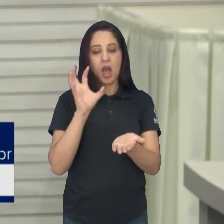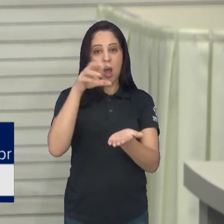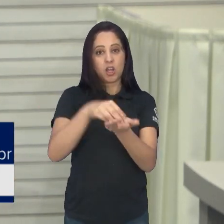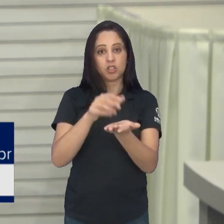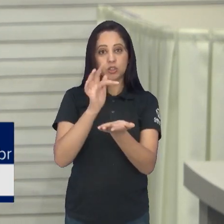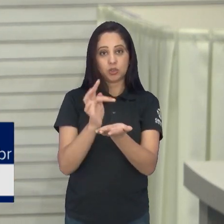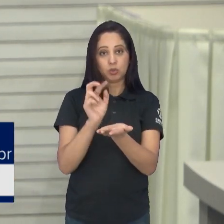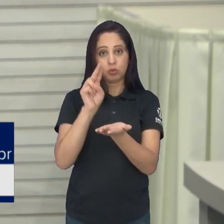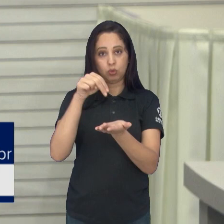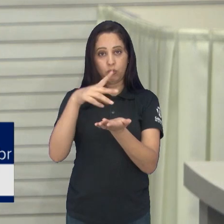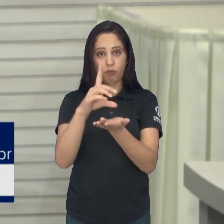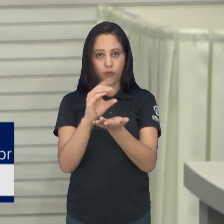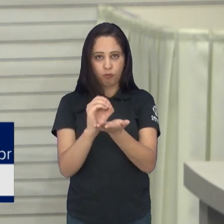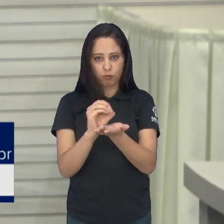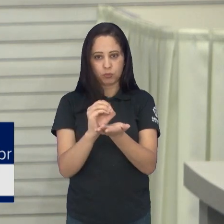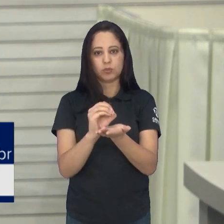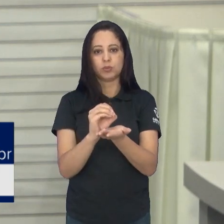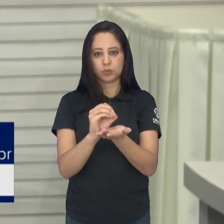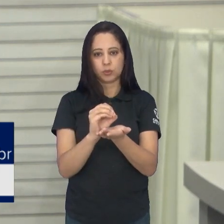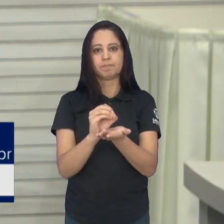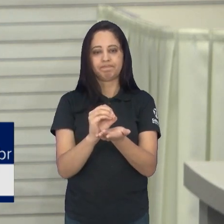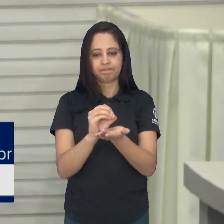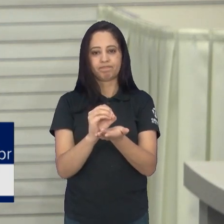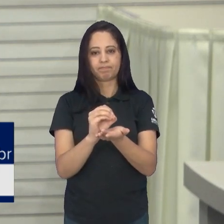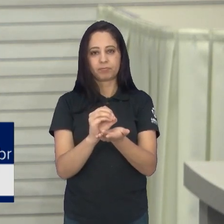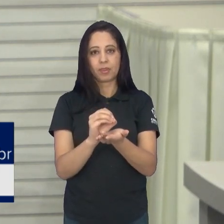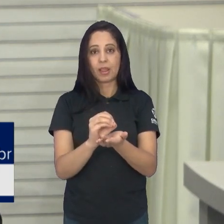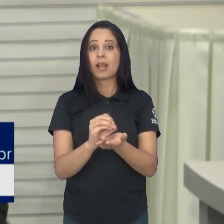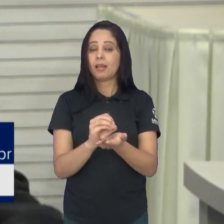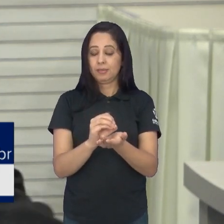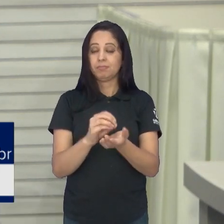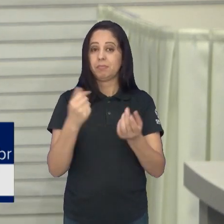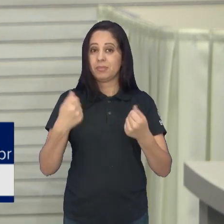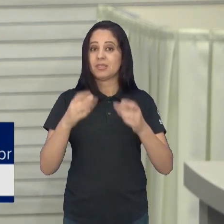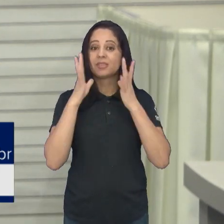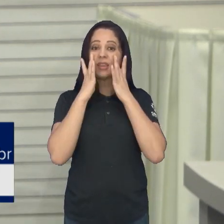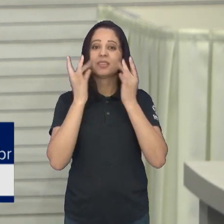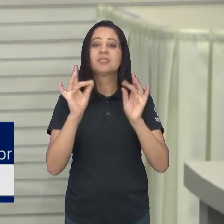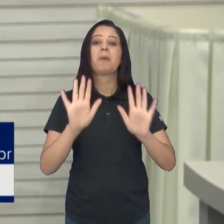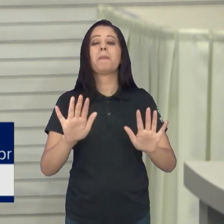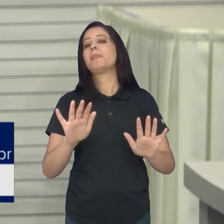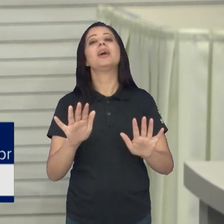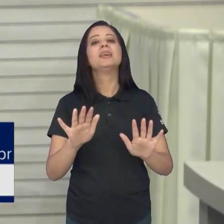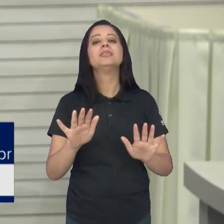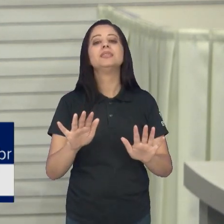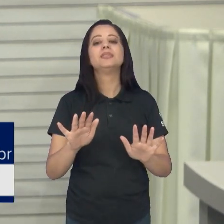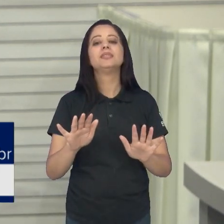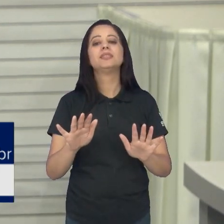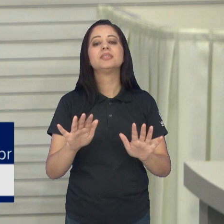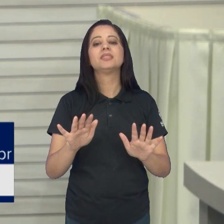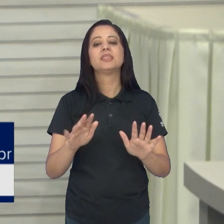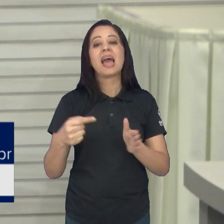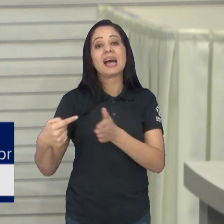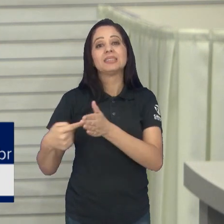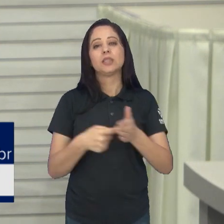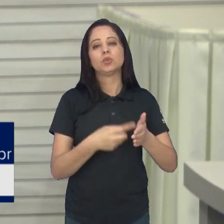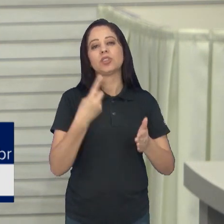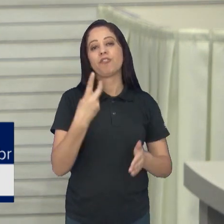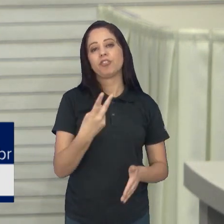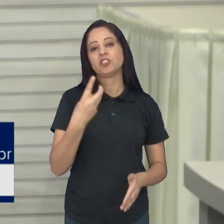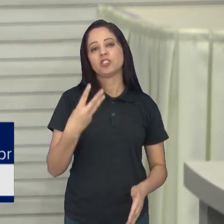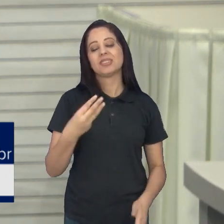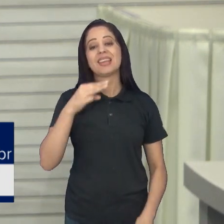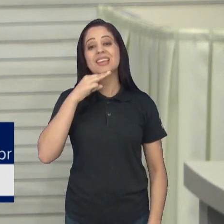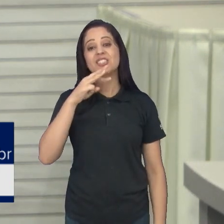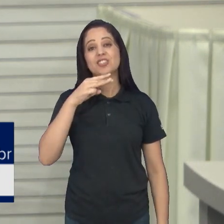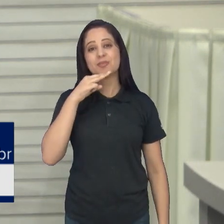serviu essa denúncia, para as pessoas ficarem mais atentas. Infelizmente, a denúncia aconteceu no dia 23 de março,